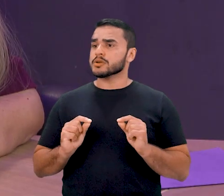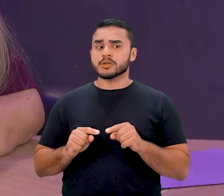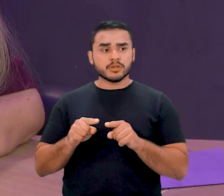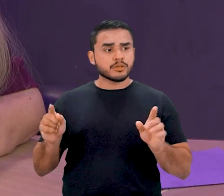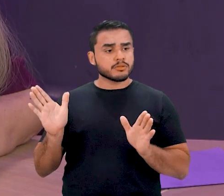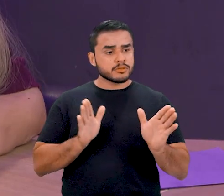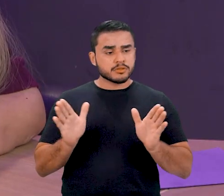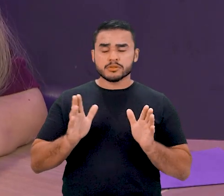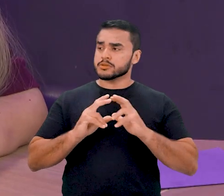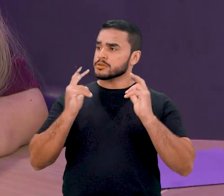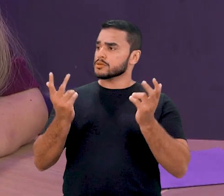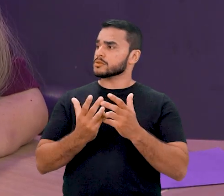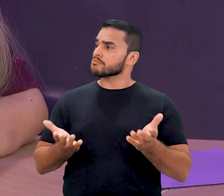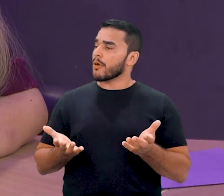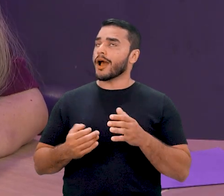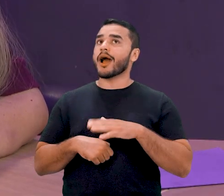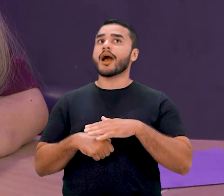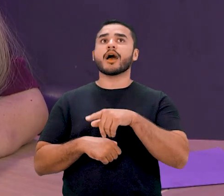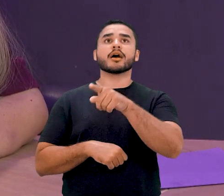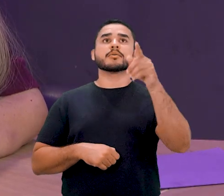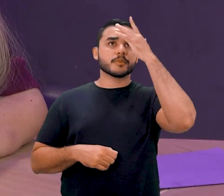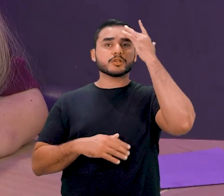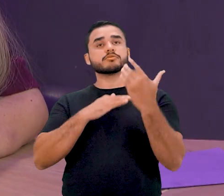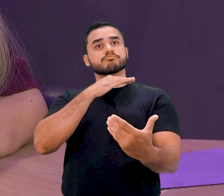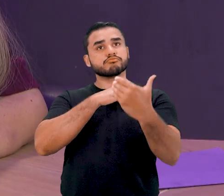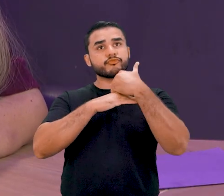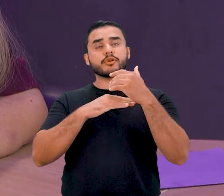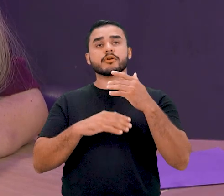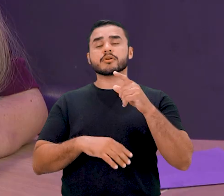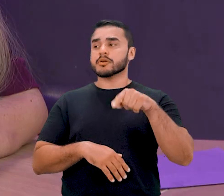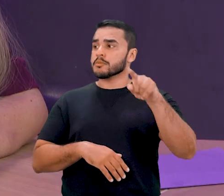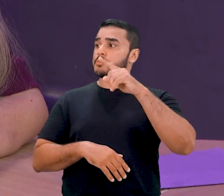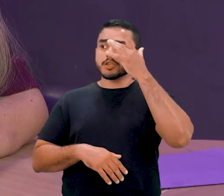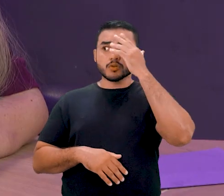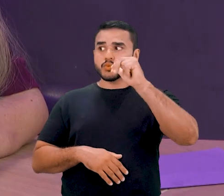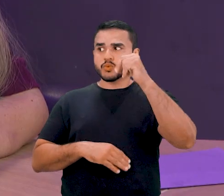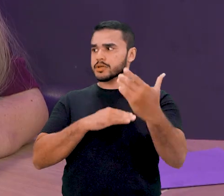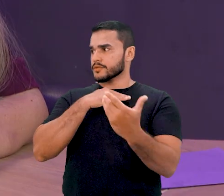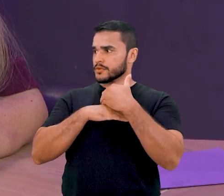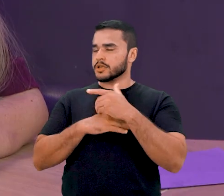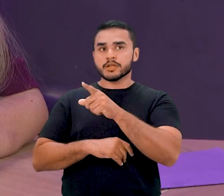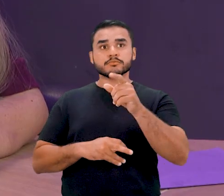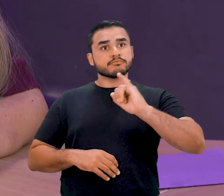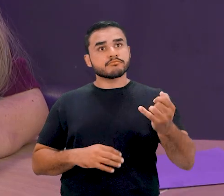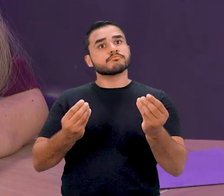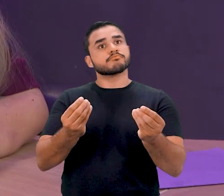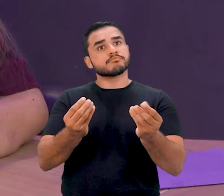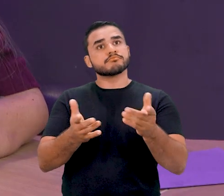mais acessível. E é isso que a gente quer, a gente se sente tão bem, né, de dar mais oportunidade, e é isso que a gente quer, a